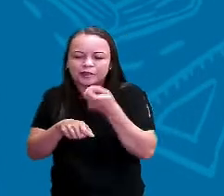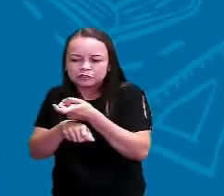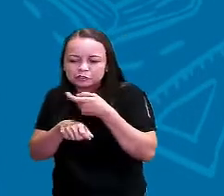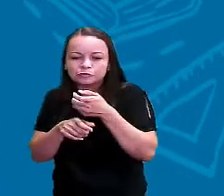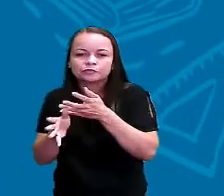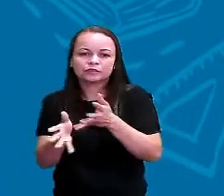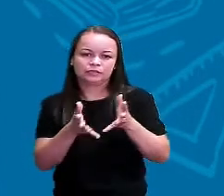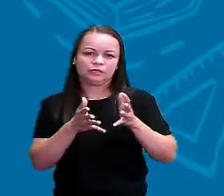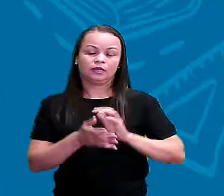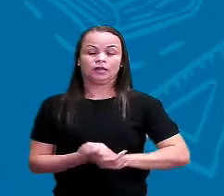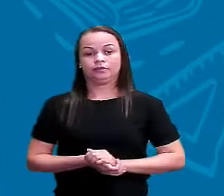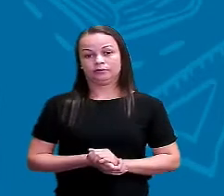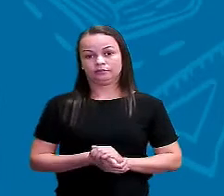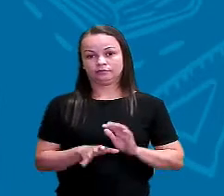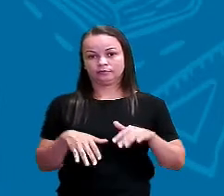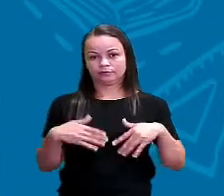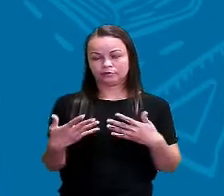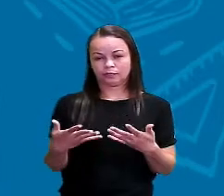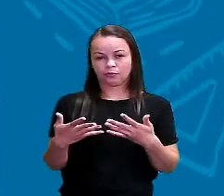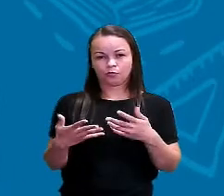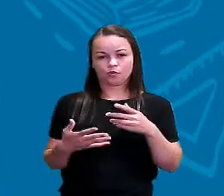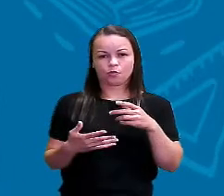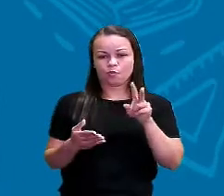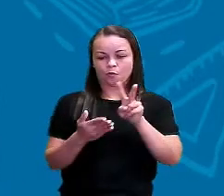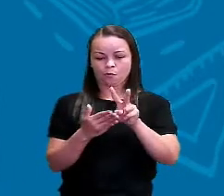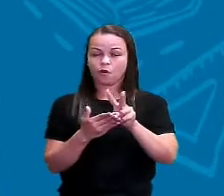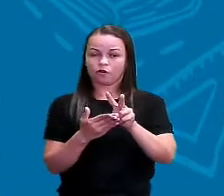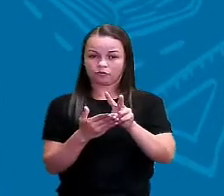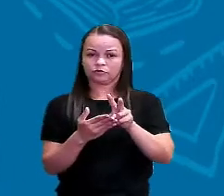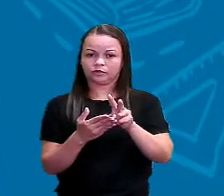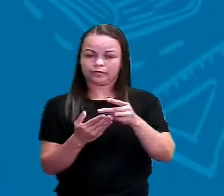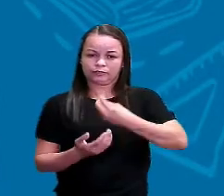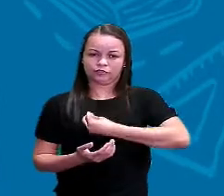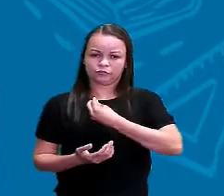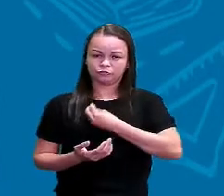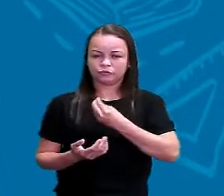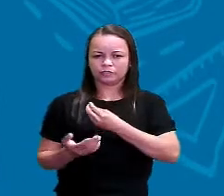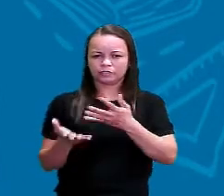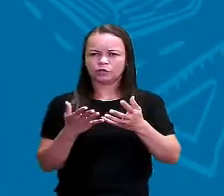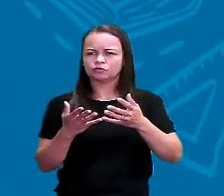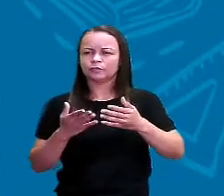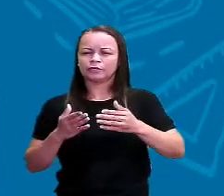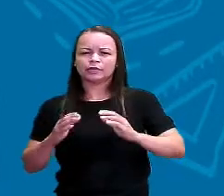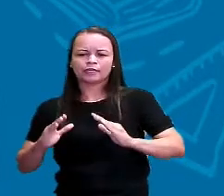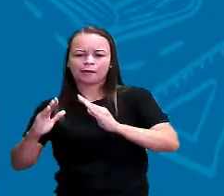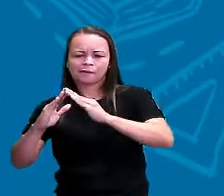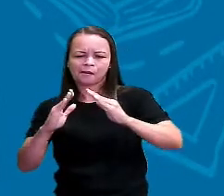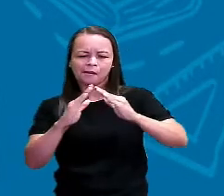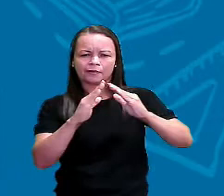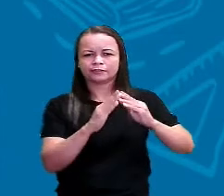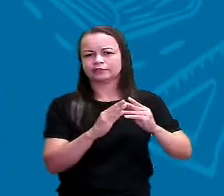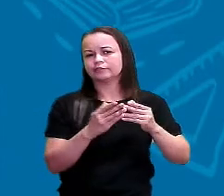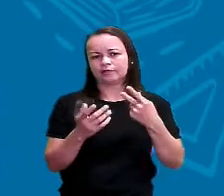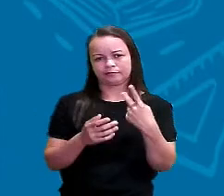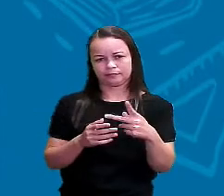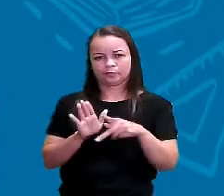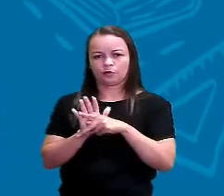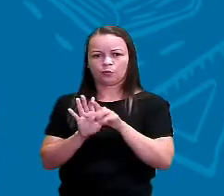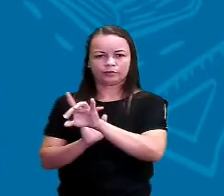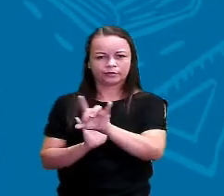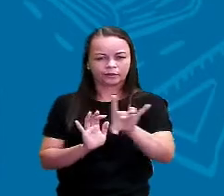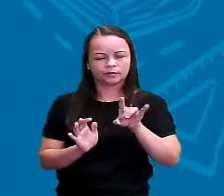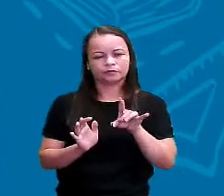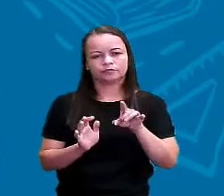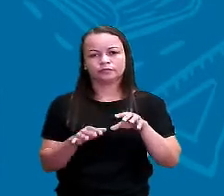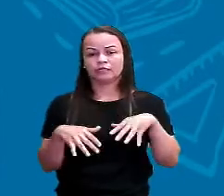os povos indígenas, eles viviam de diferentes modos. Dependia da tribo, dependia da denominação deles, né? Alguns